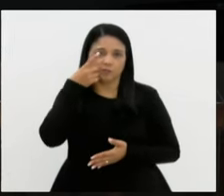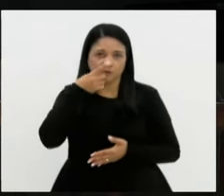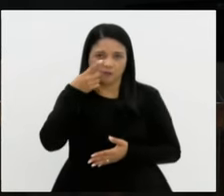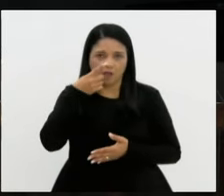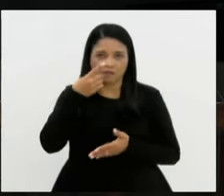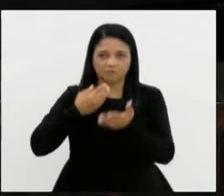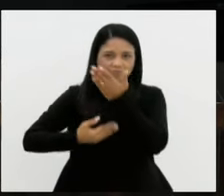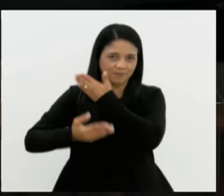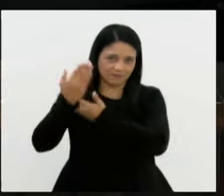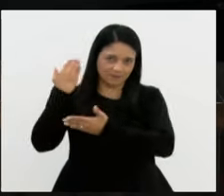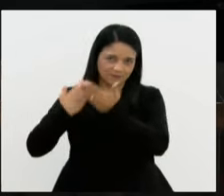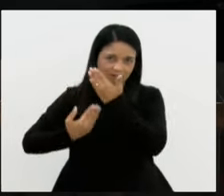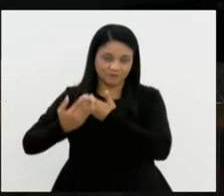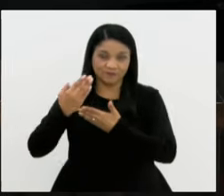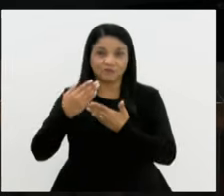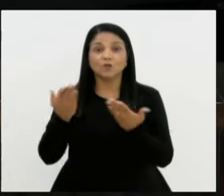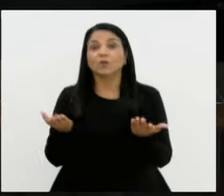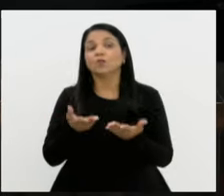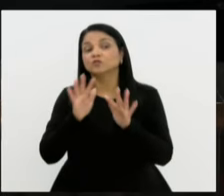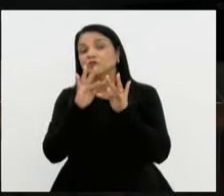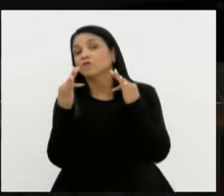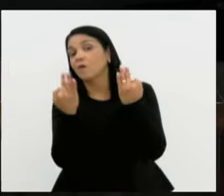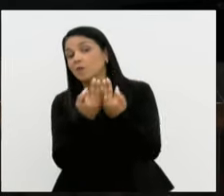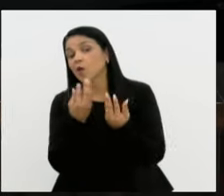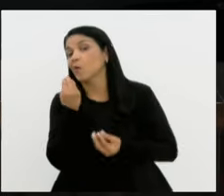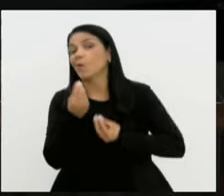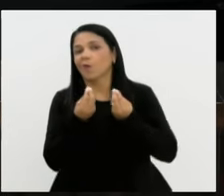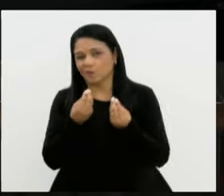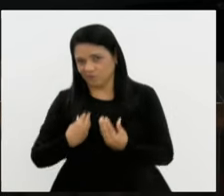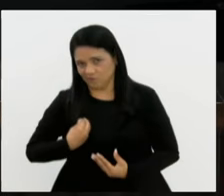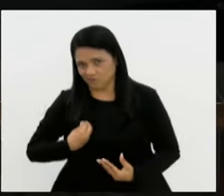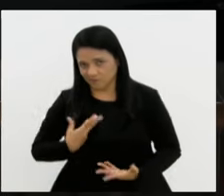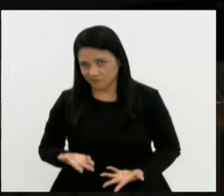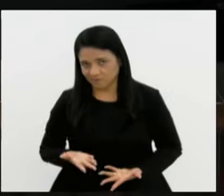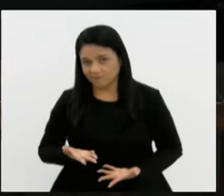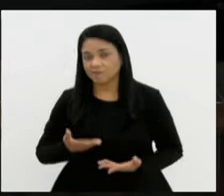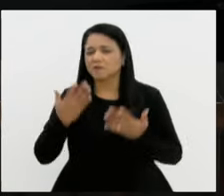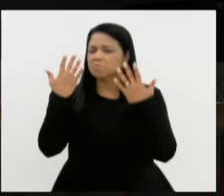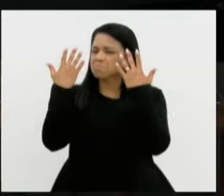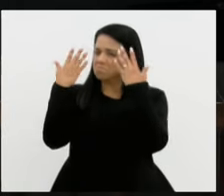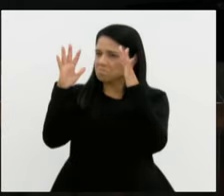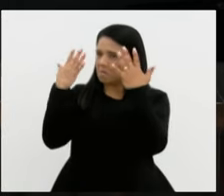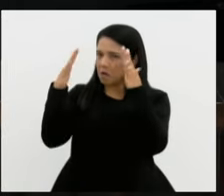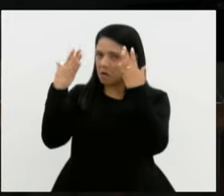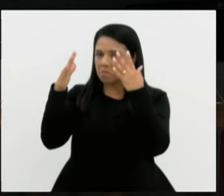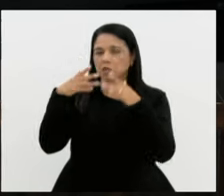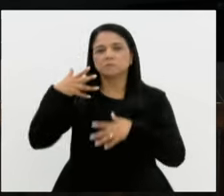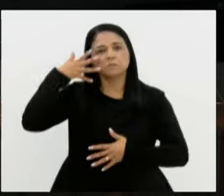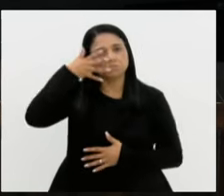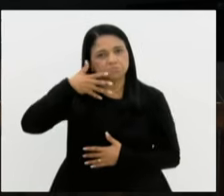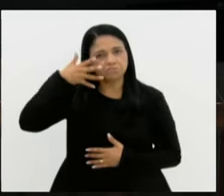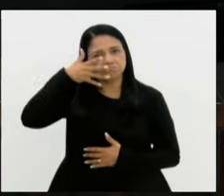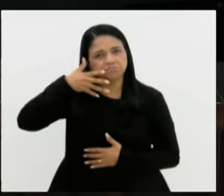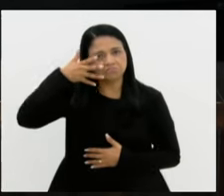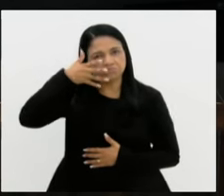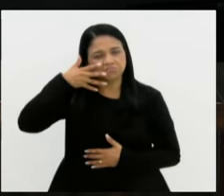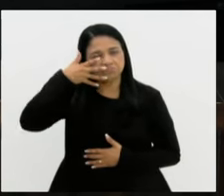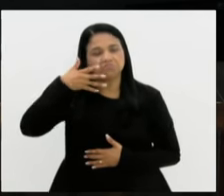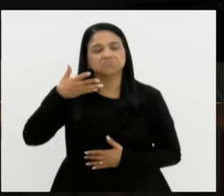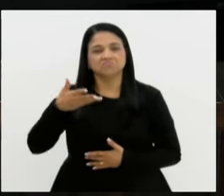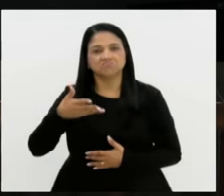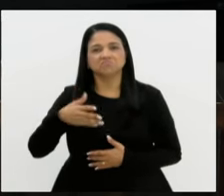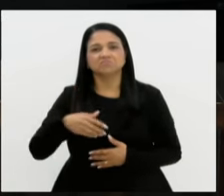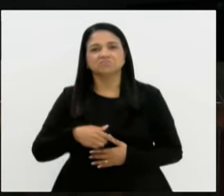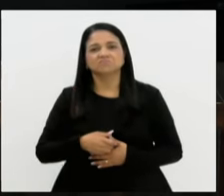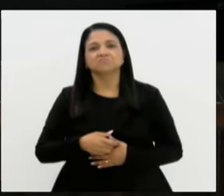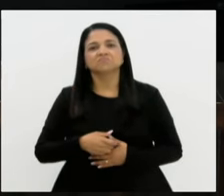injustiça. Hoje, como é que fica a família do deputado, certo? Tá bom? Parabéns aí pelo discurso, parabéns pela posição. A